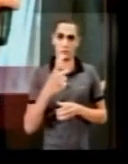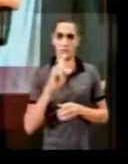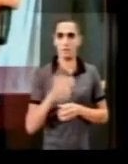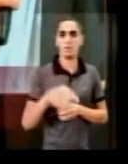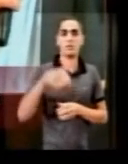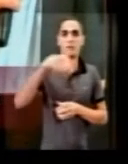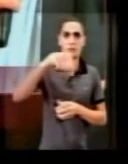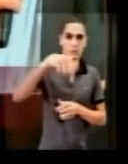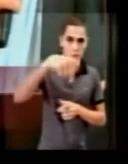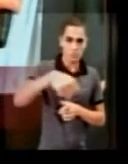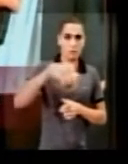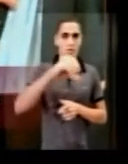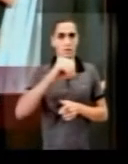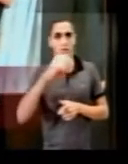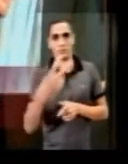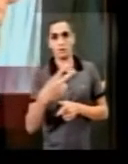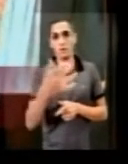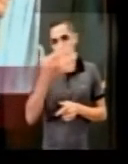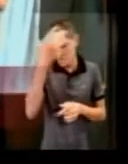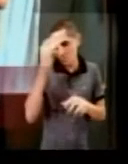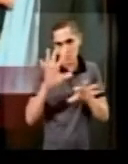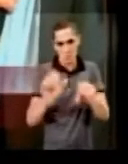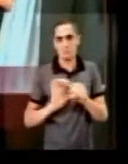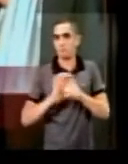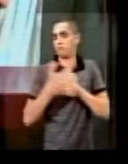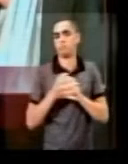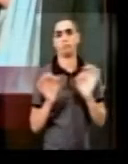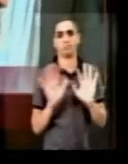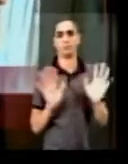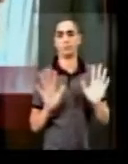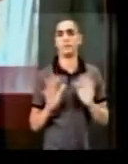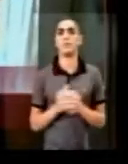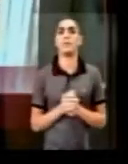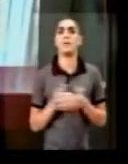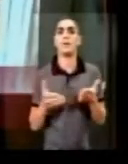51.702 foram negativos e